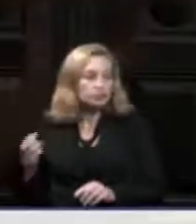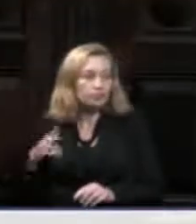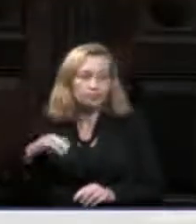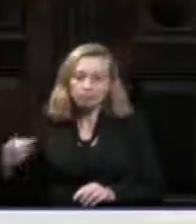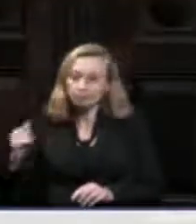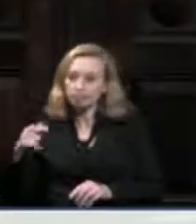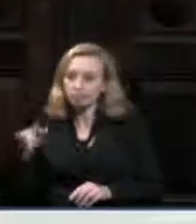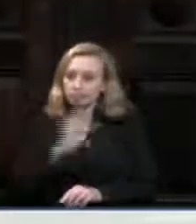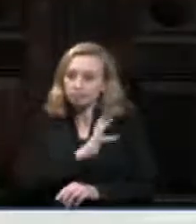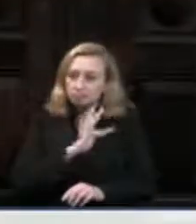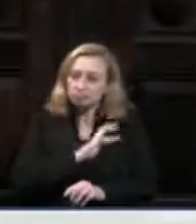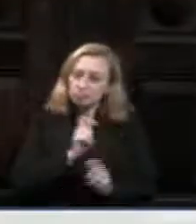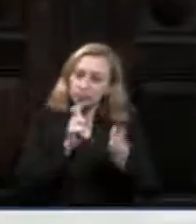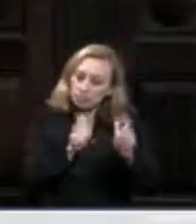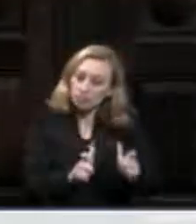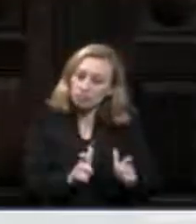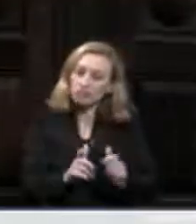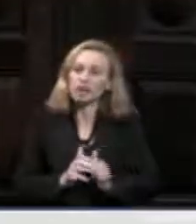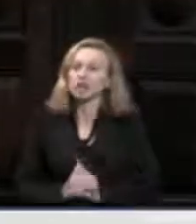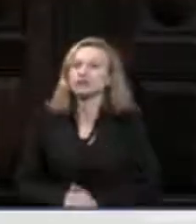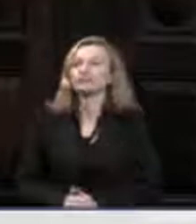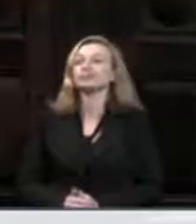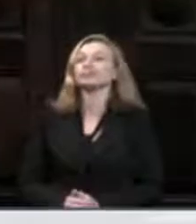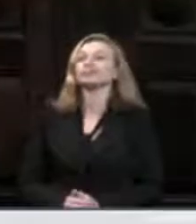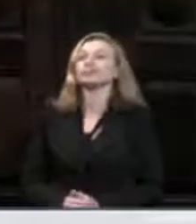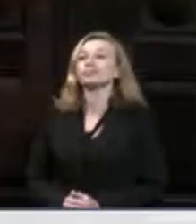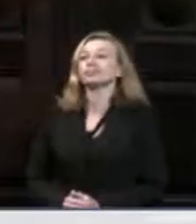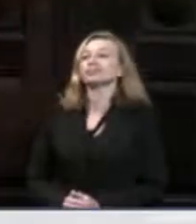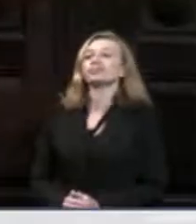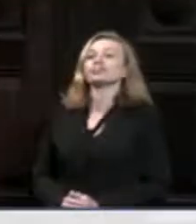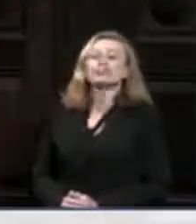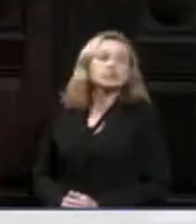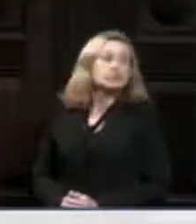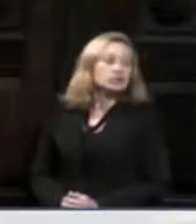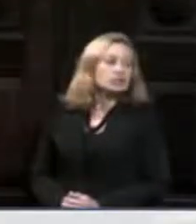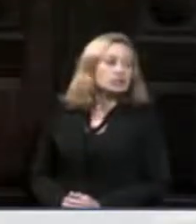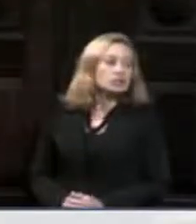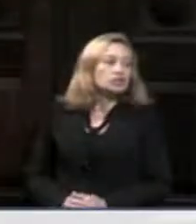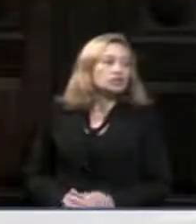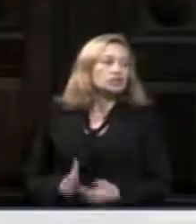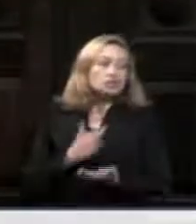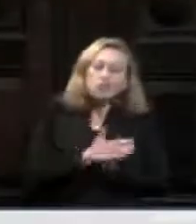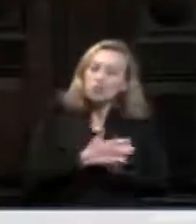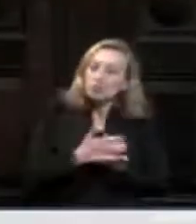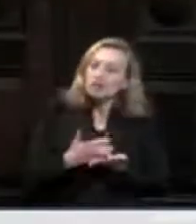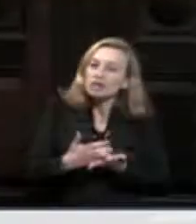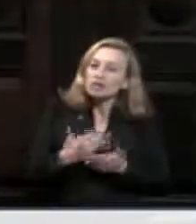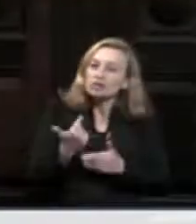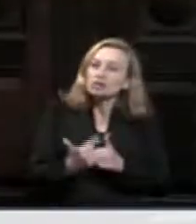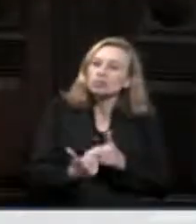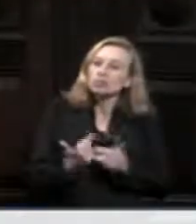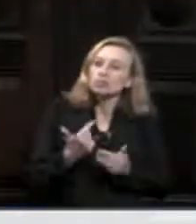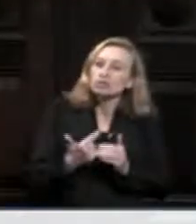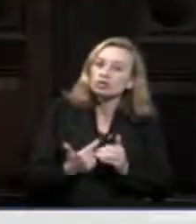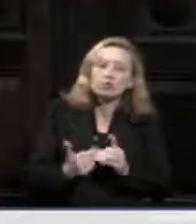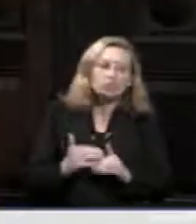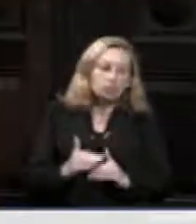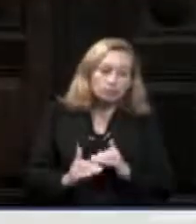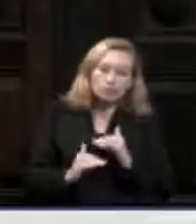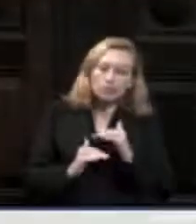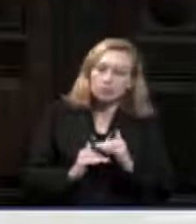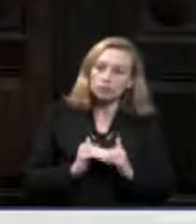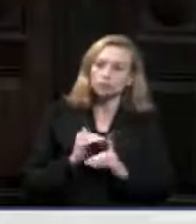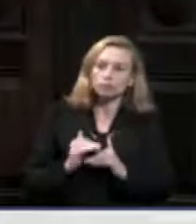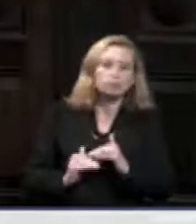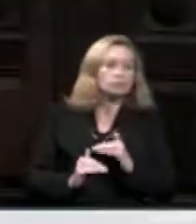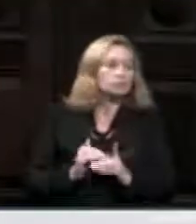da polícia, com delegacia de meio ambiente, e começa um processo de demolição. Nesse